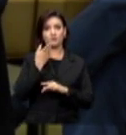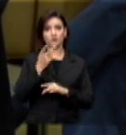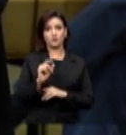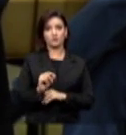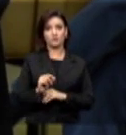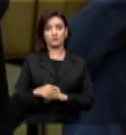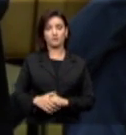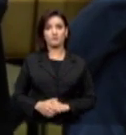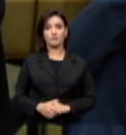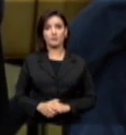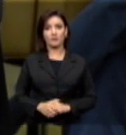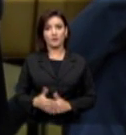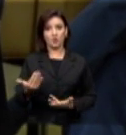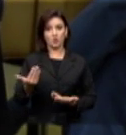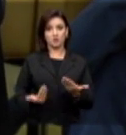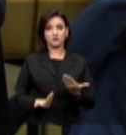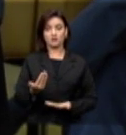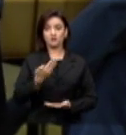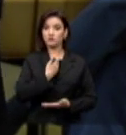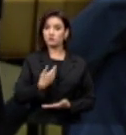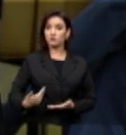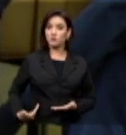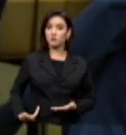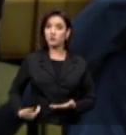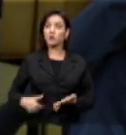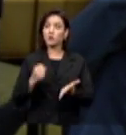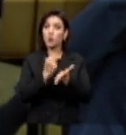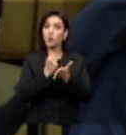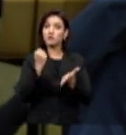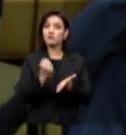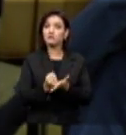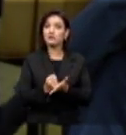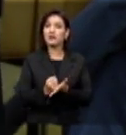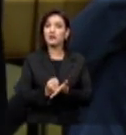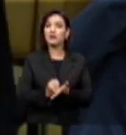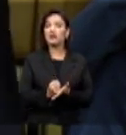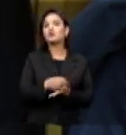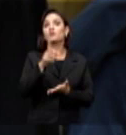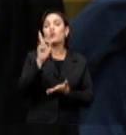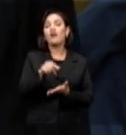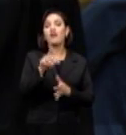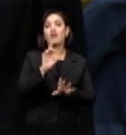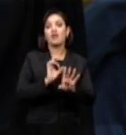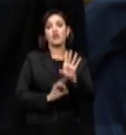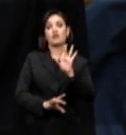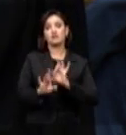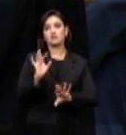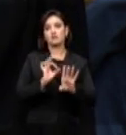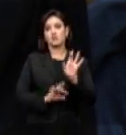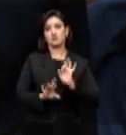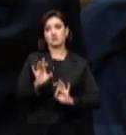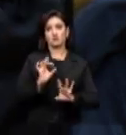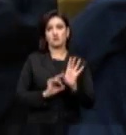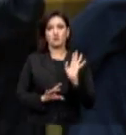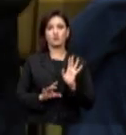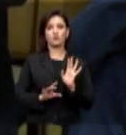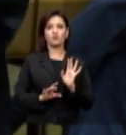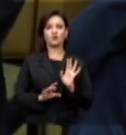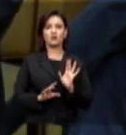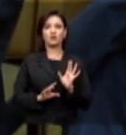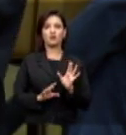que os serviços públicos, os contratos, terão um caráter especial. Não